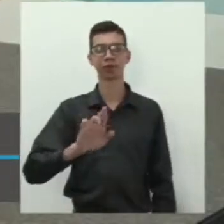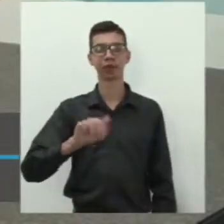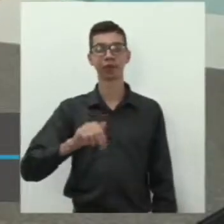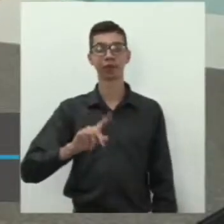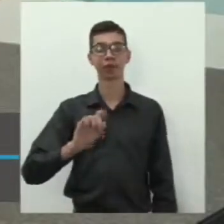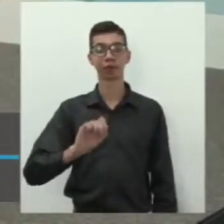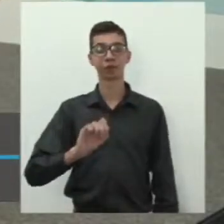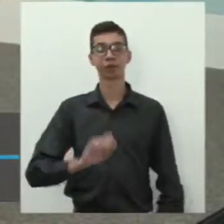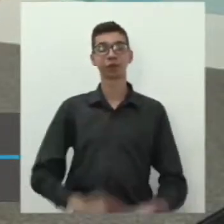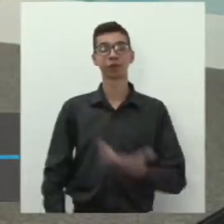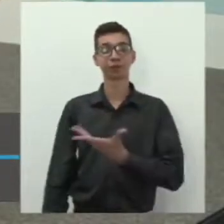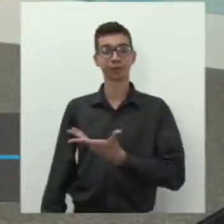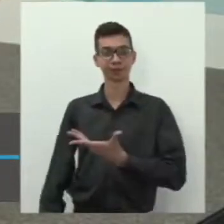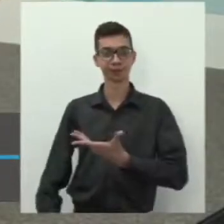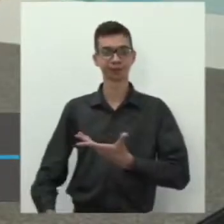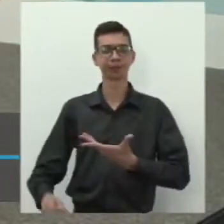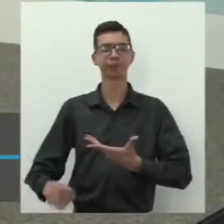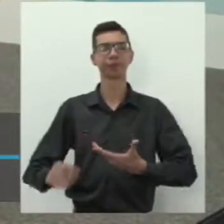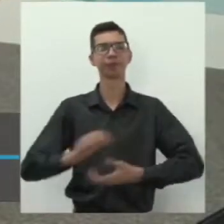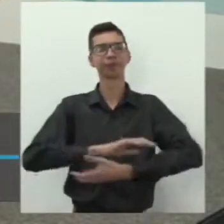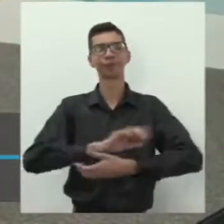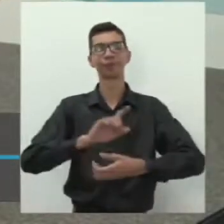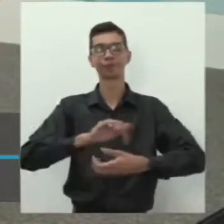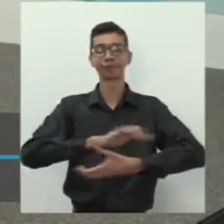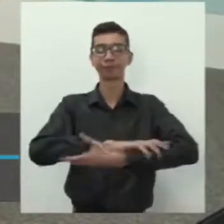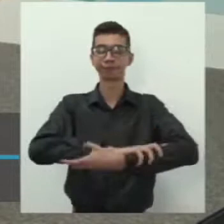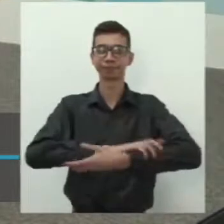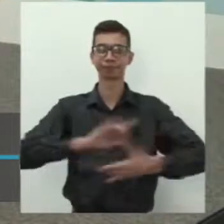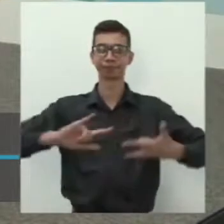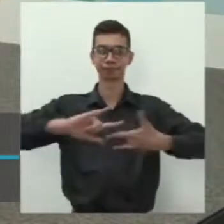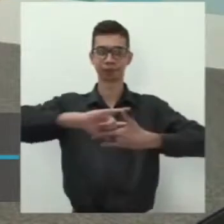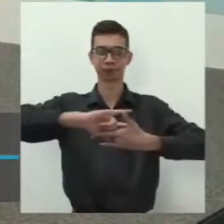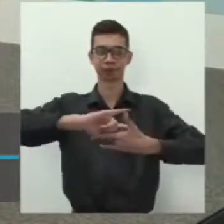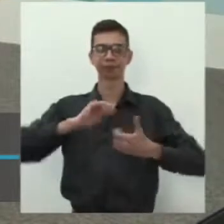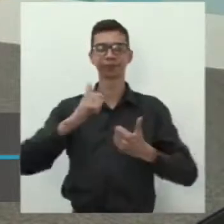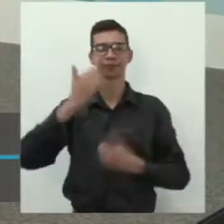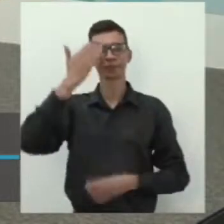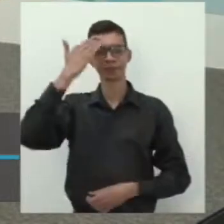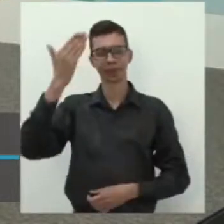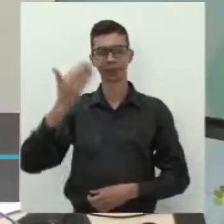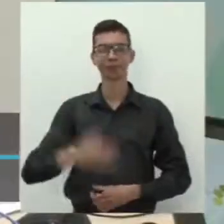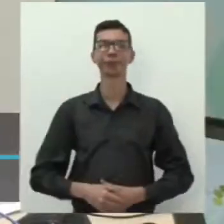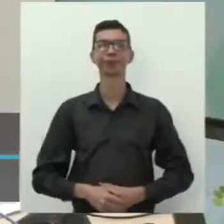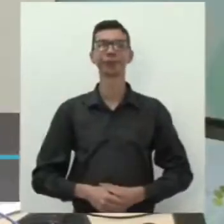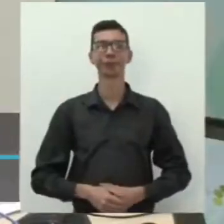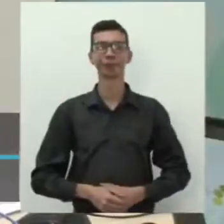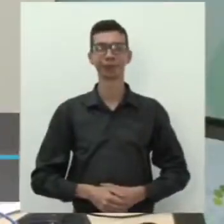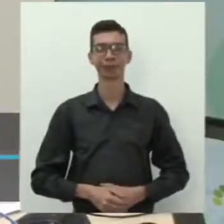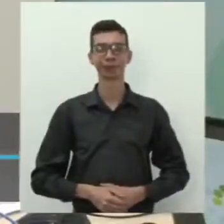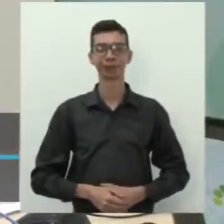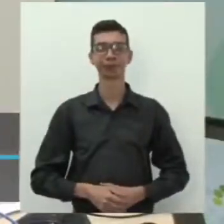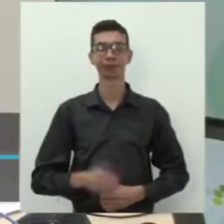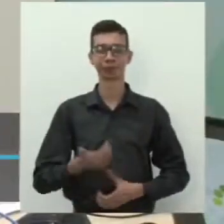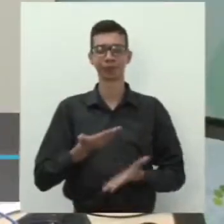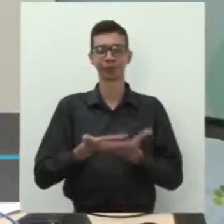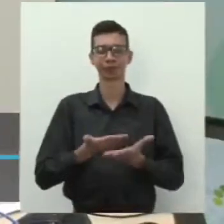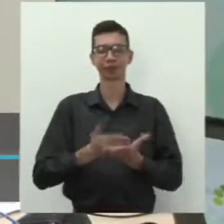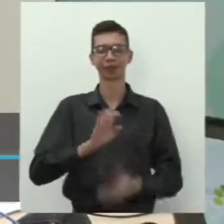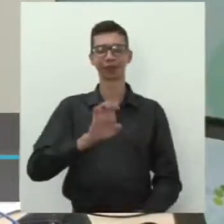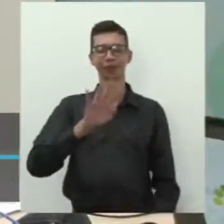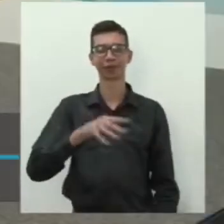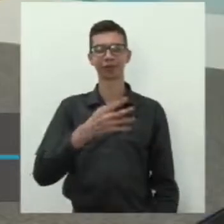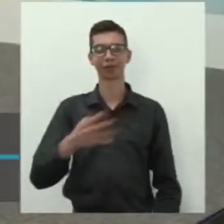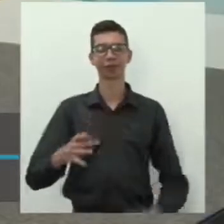obrigada. Fernando, mais uma vez. Imagina. Boa tarde, gente, tudo bem? Vamos lá, desmistificar o Excel juntos aqui. Então,